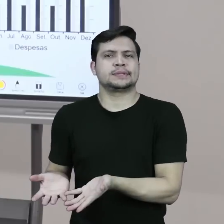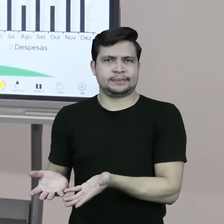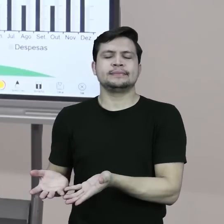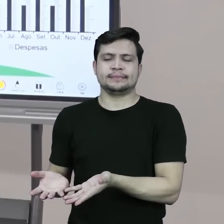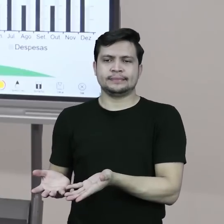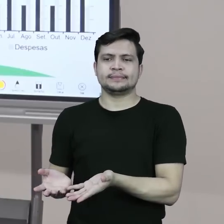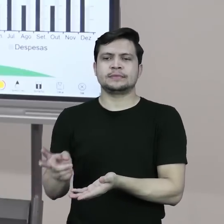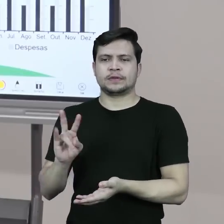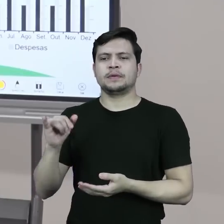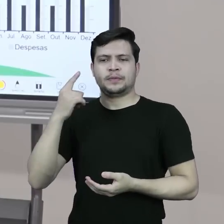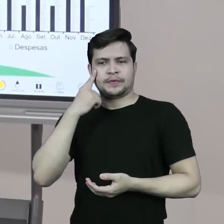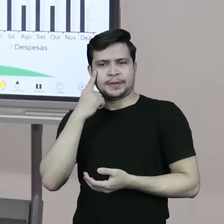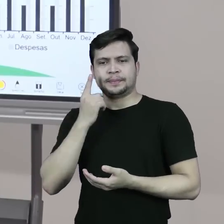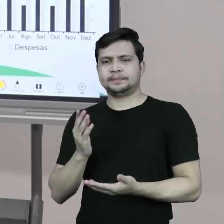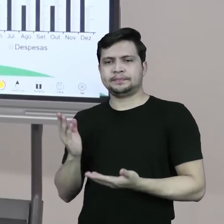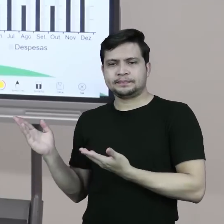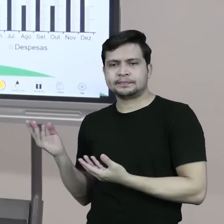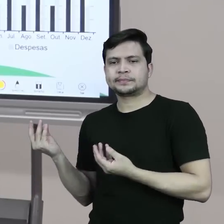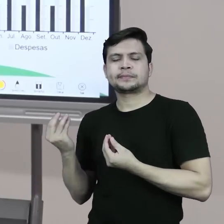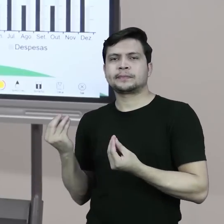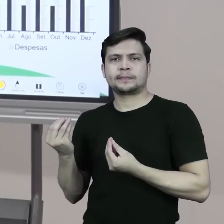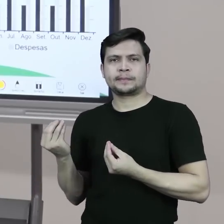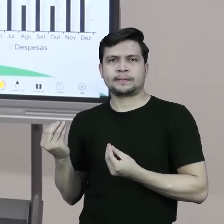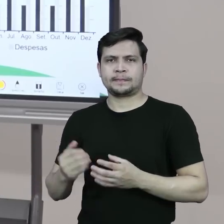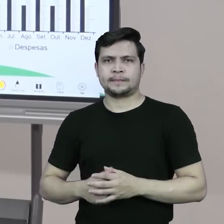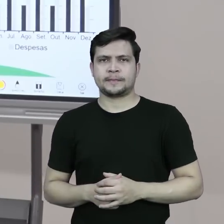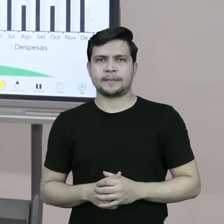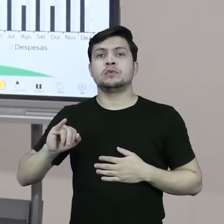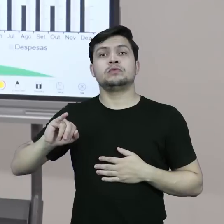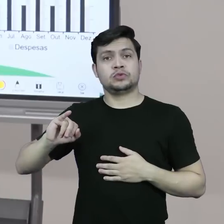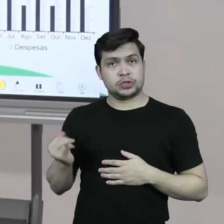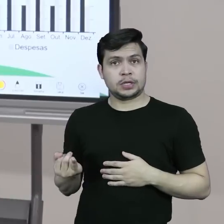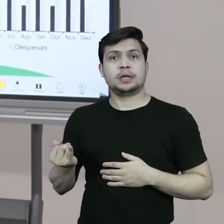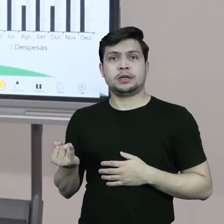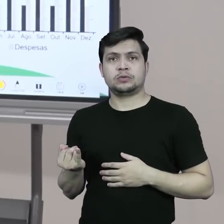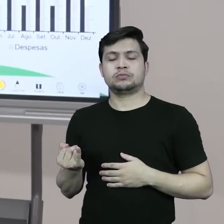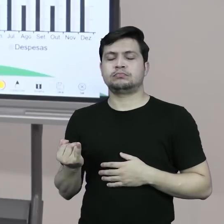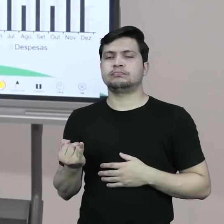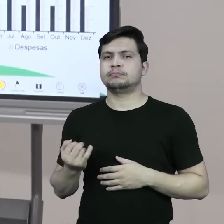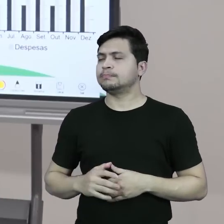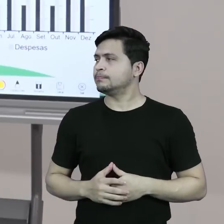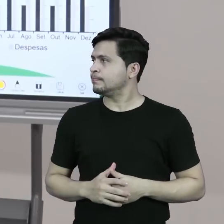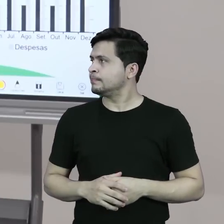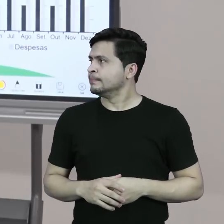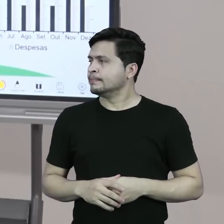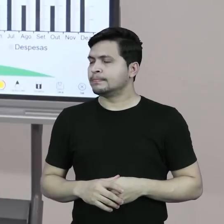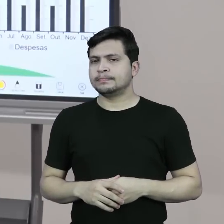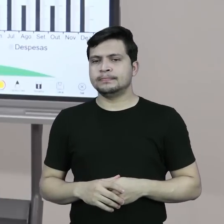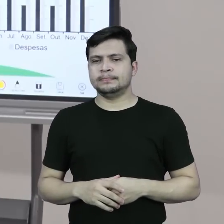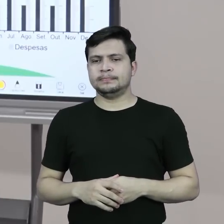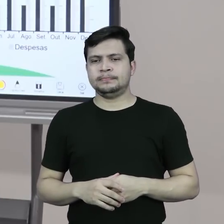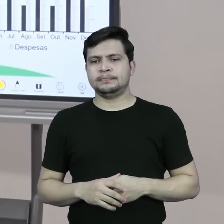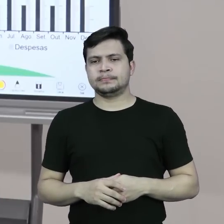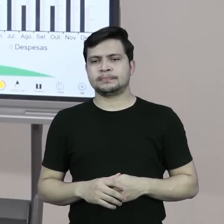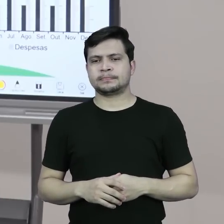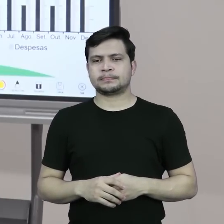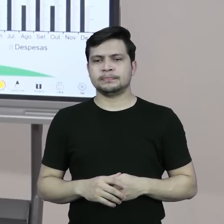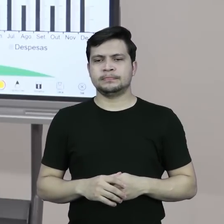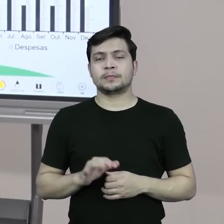organização. Primeiro, segundo, terceiro, quarto. Ou seja, a nossa mediana então